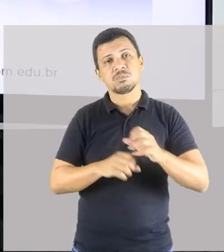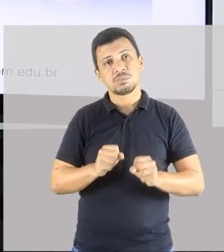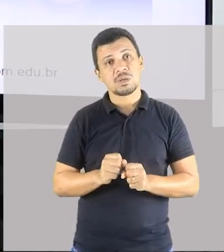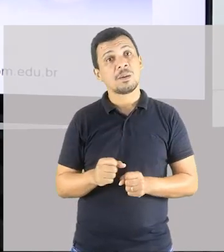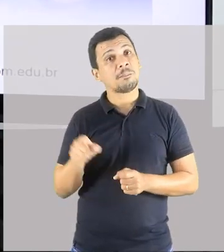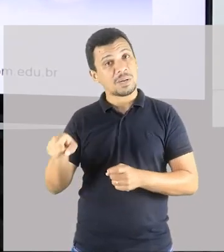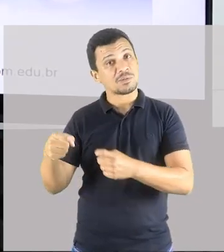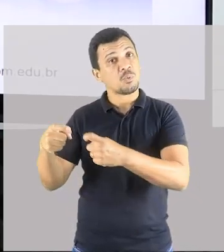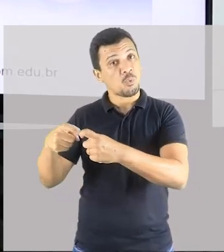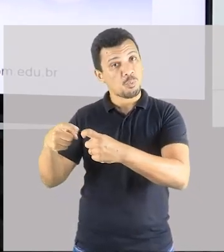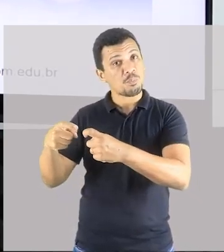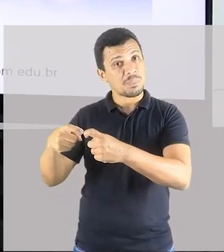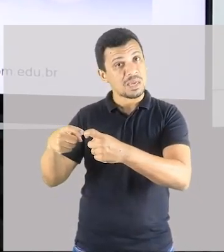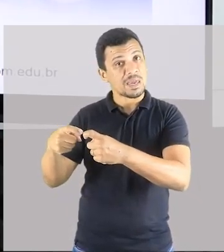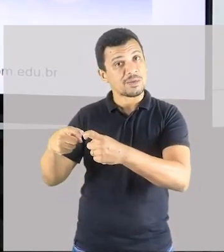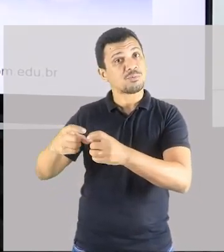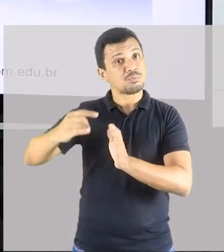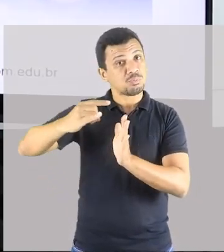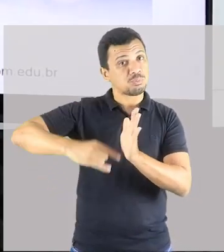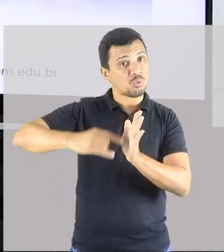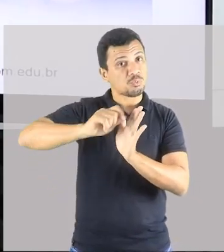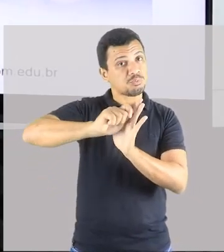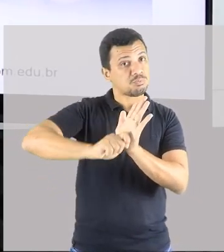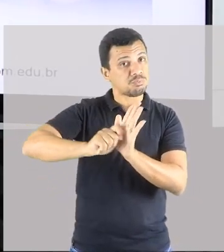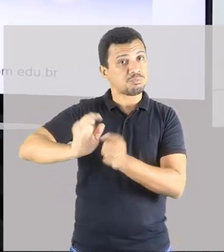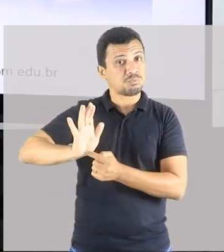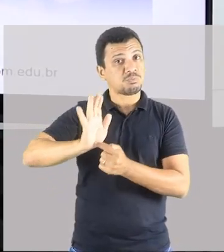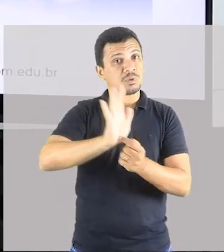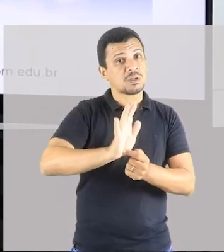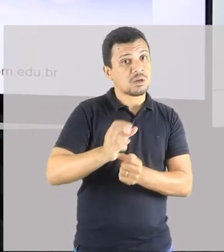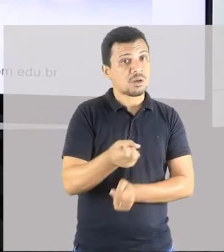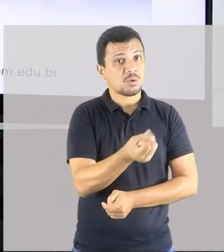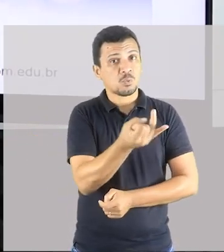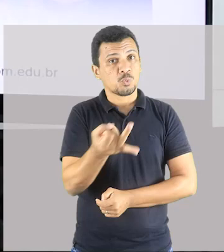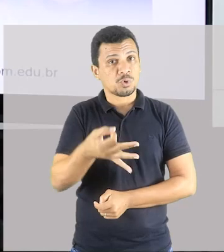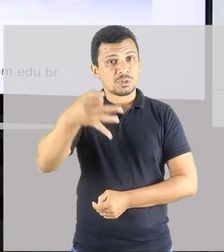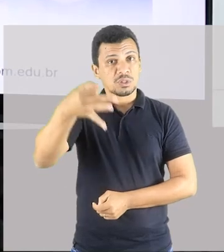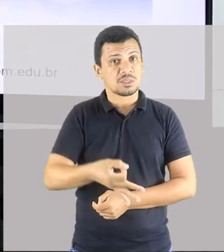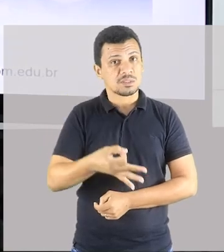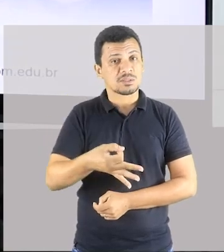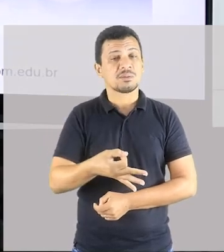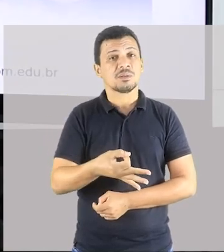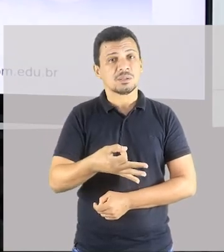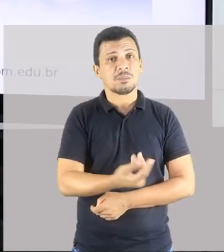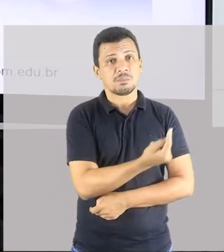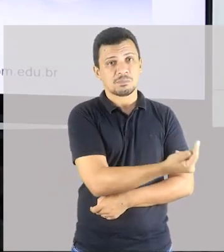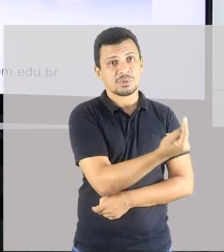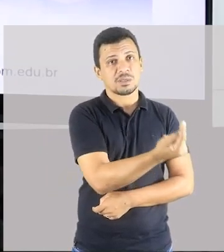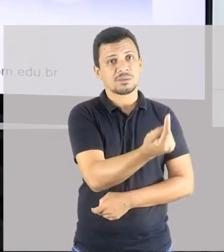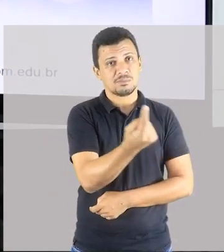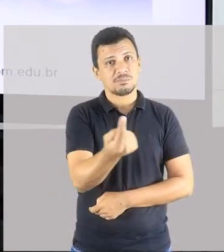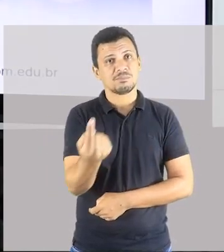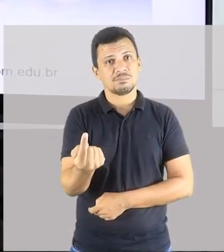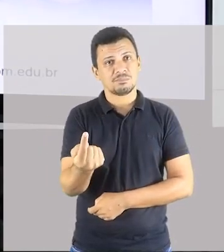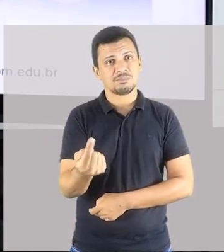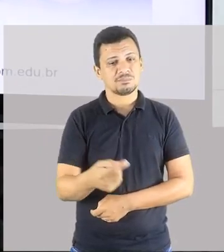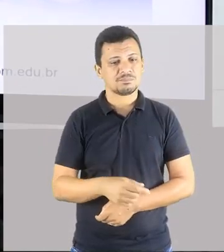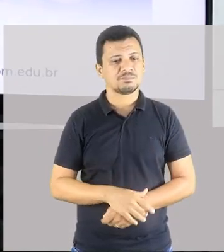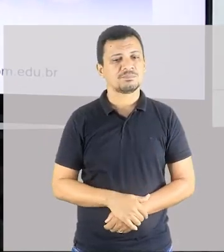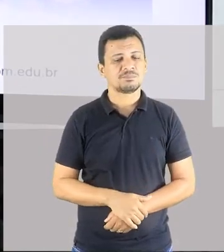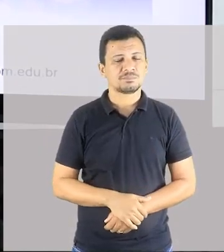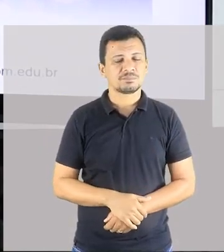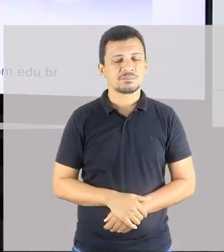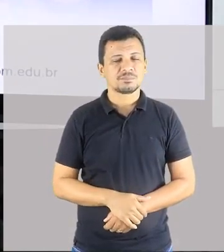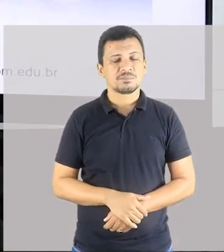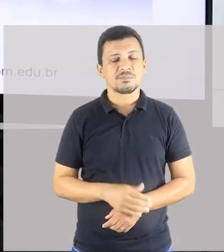que o médico ele vai estar receitando, vendo a dose que é necessária para cada indivíduo, tá bom?